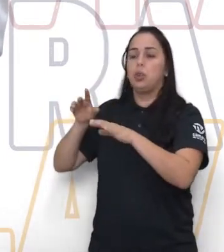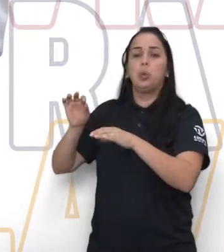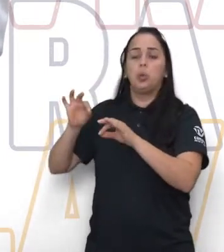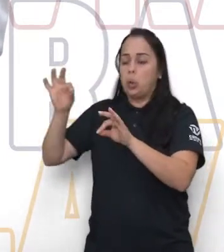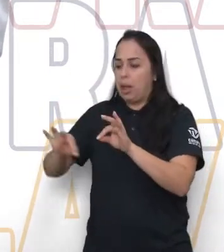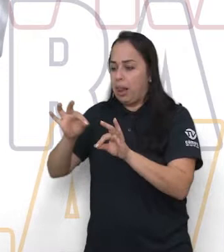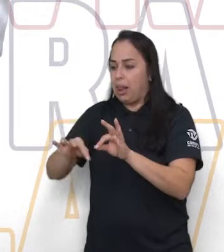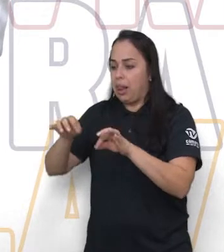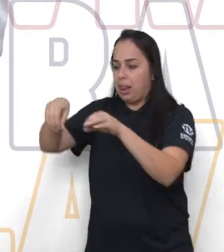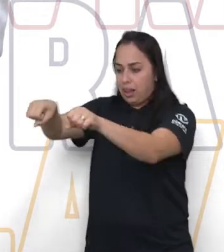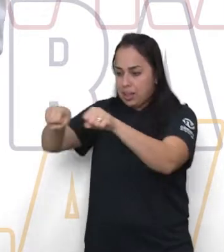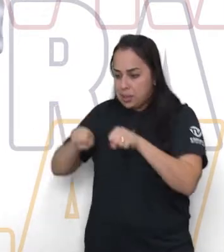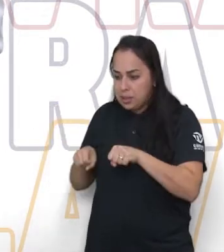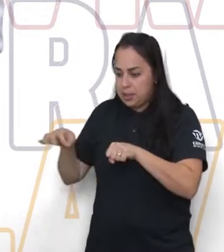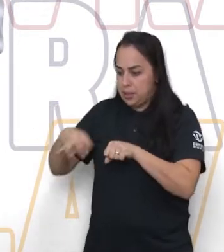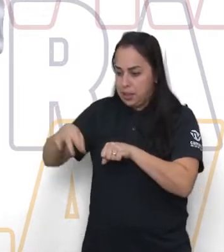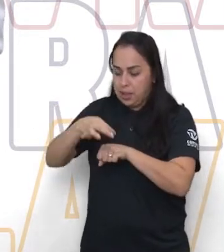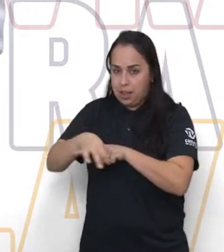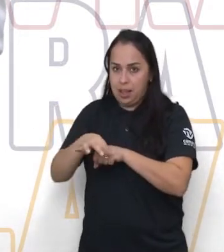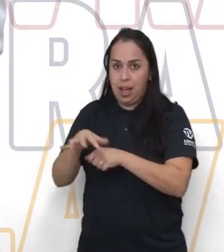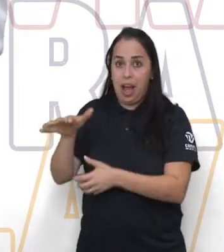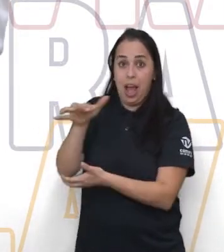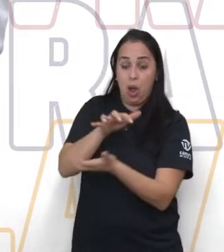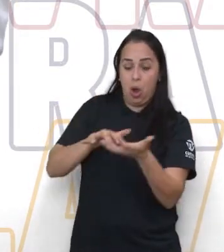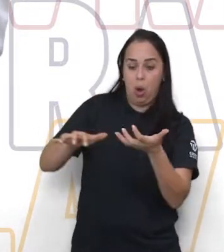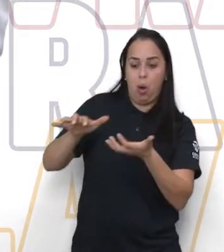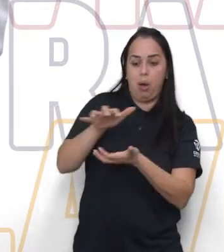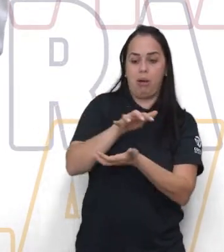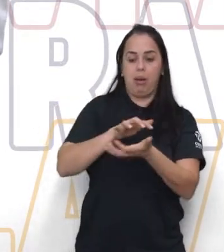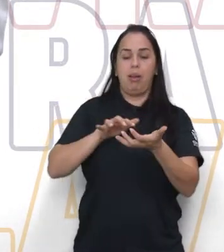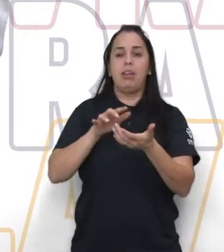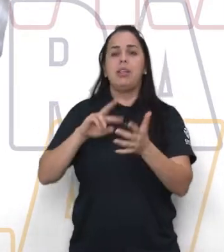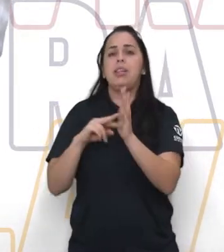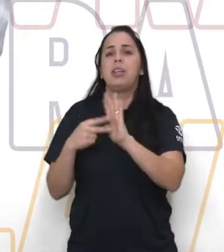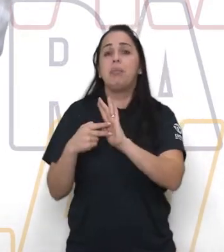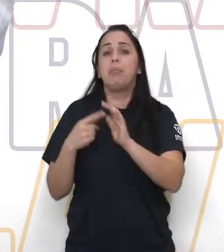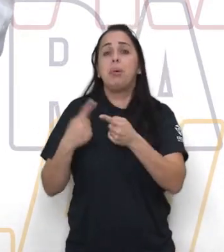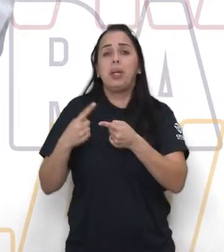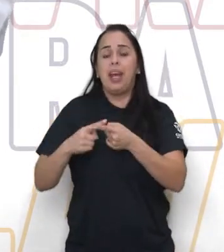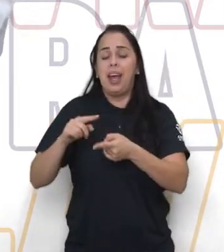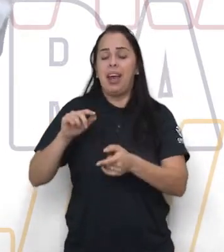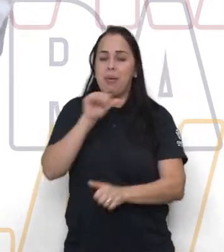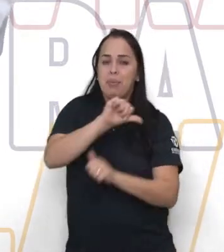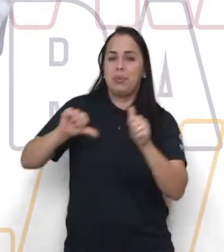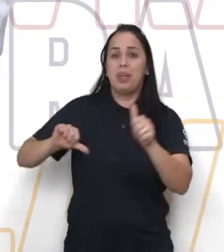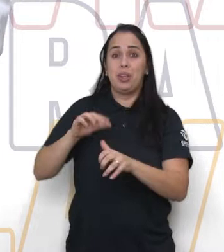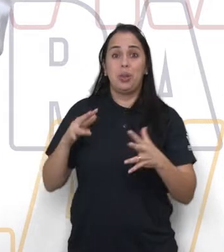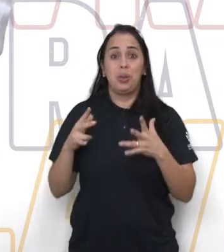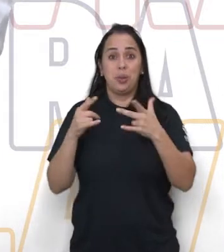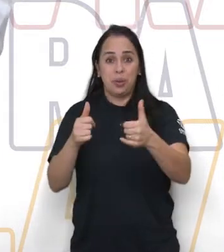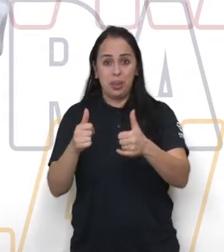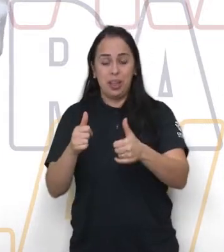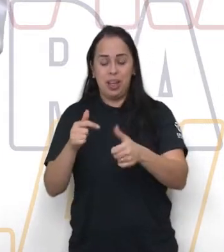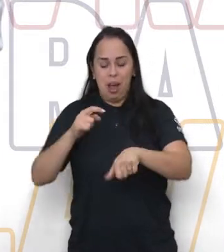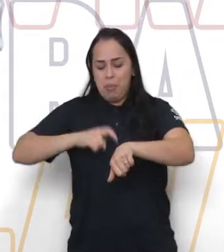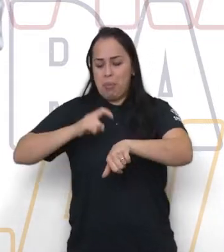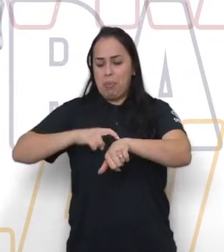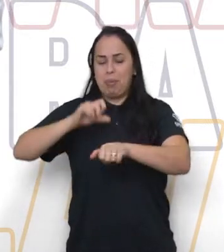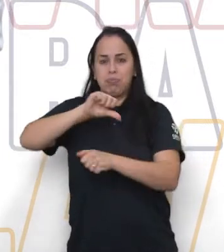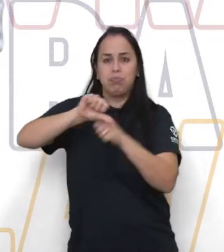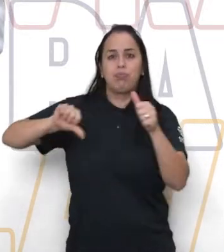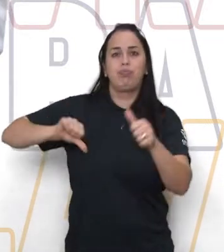então um primeiro grande movimento da revolução ele chama de revolução que tem muda tudo na então é um momento em que você